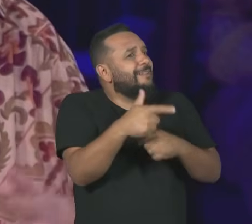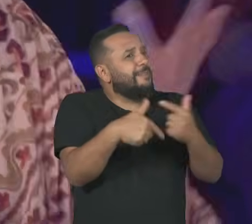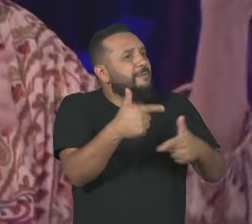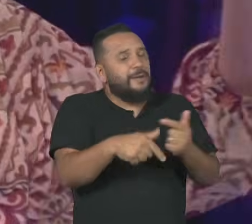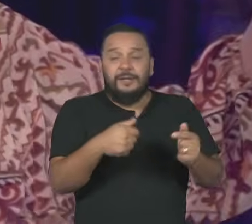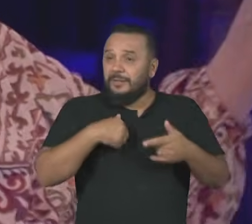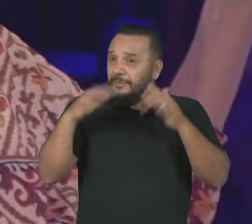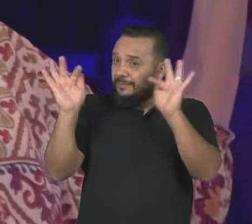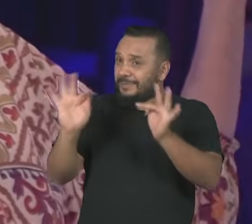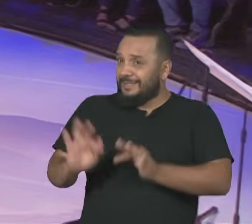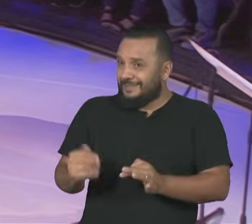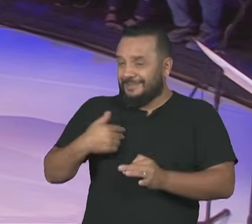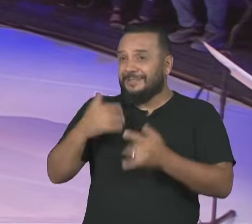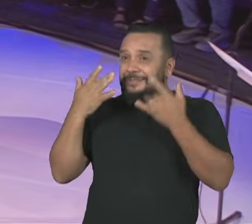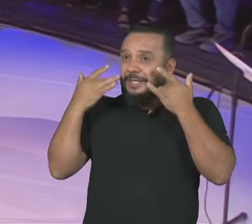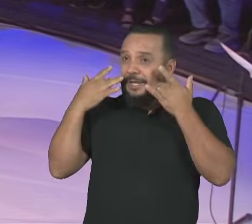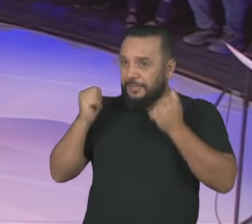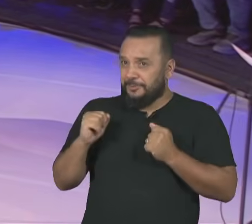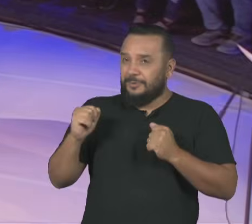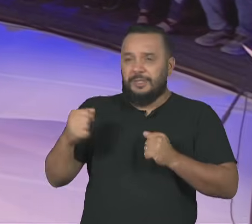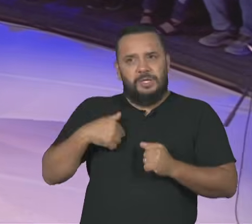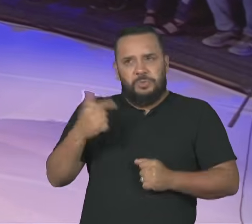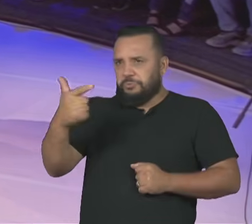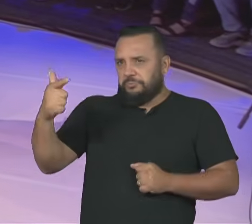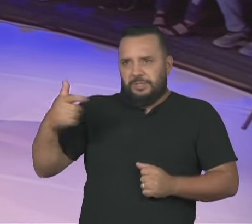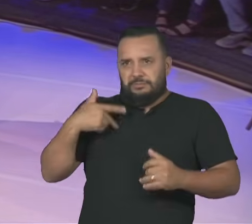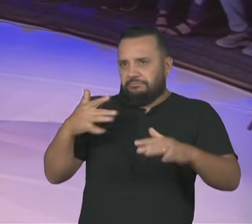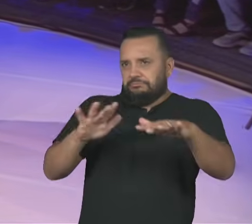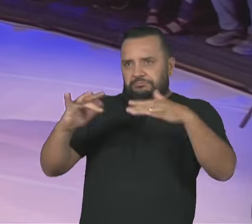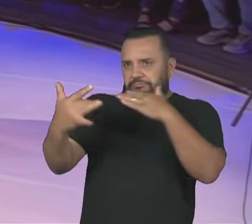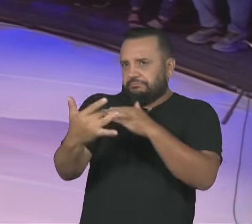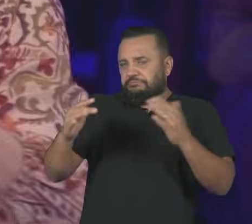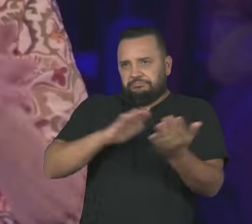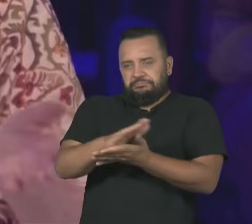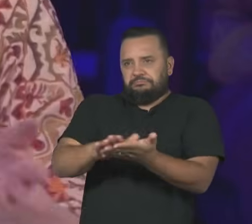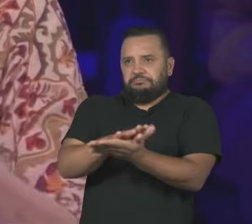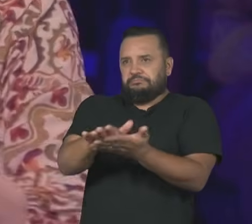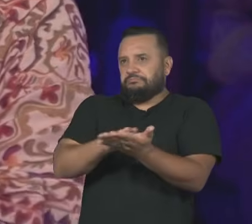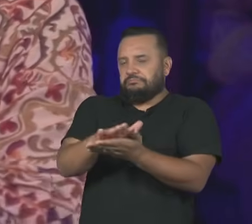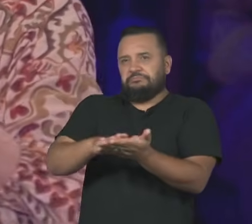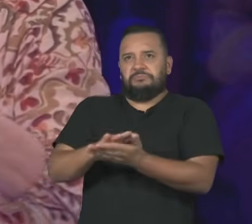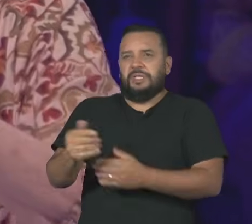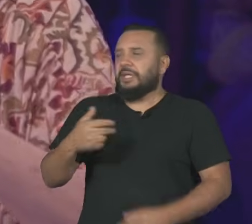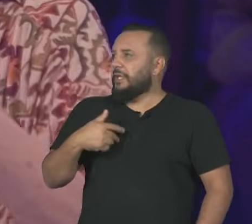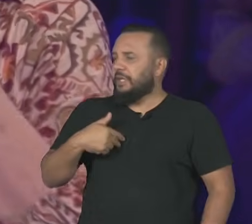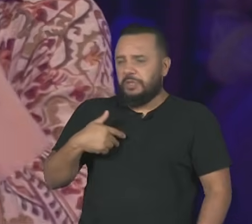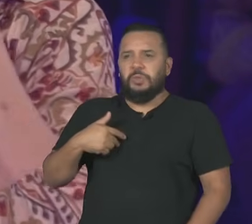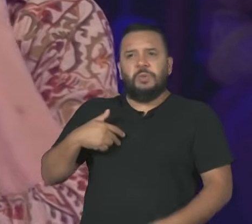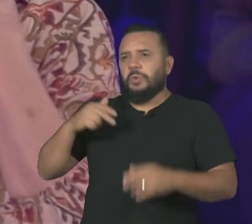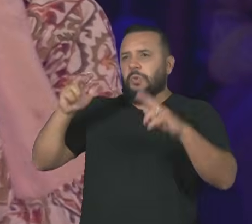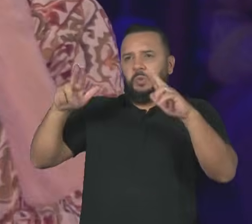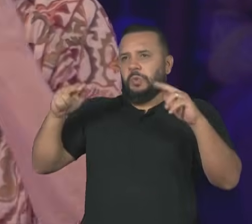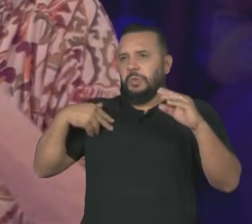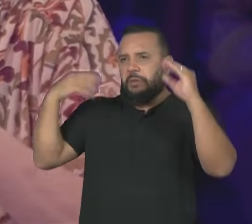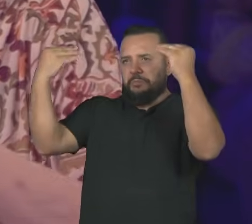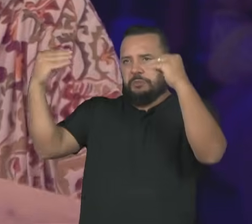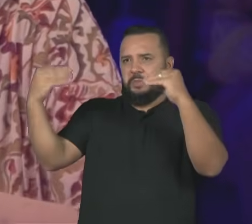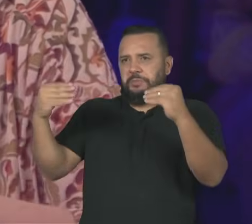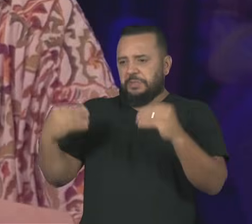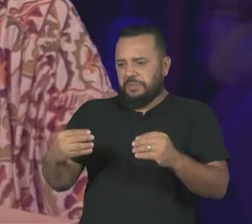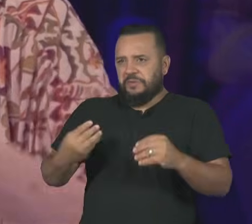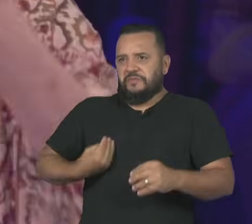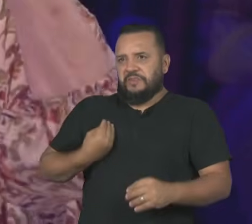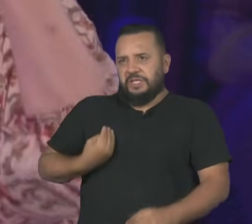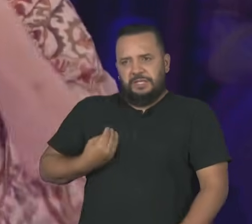seguinte, eu não tenho rede social, né? Nunca falo de mim, família, nada.